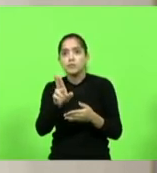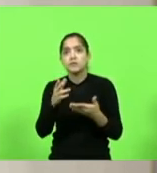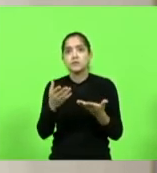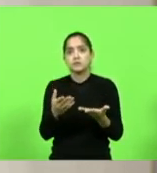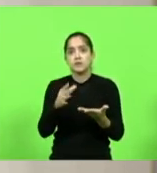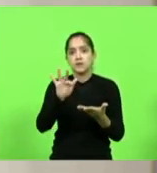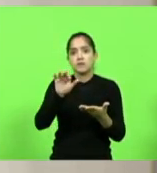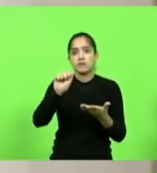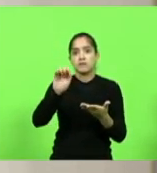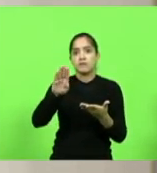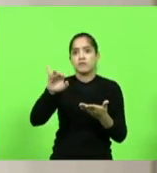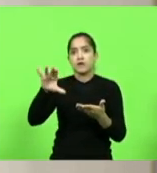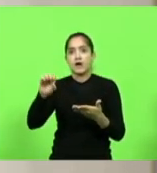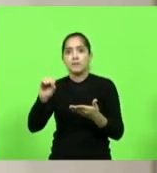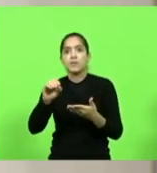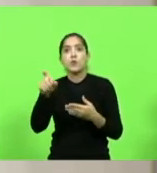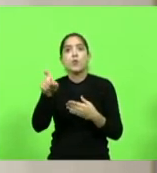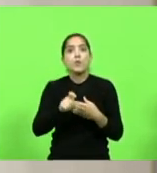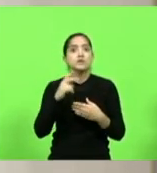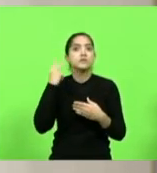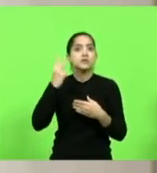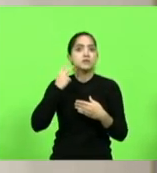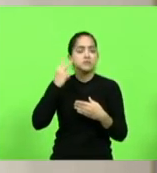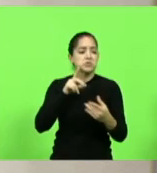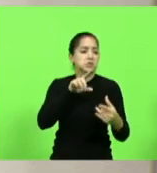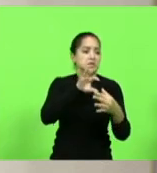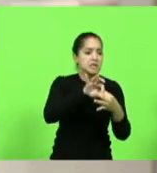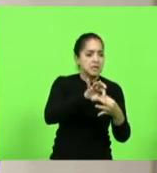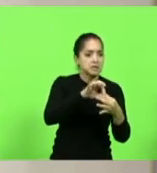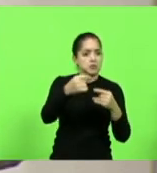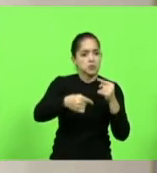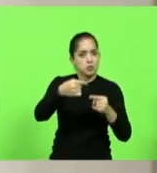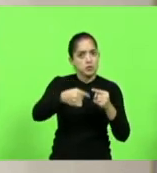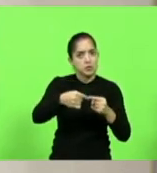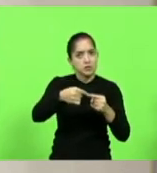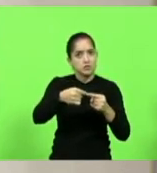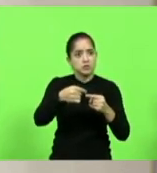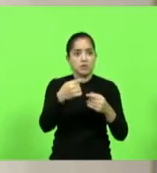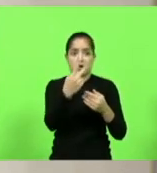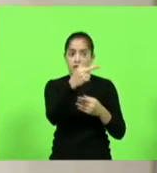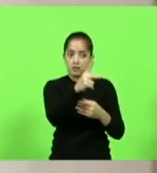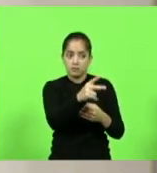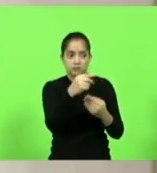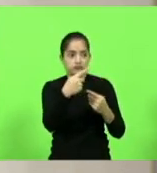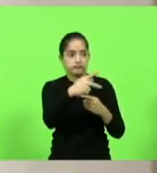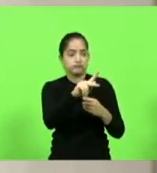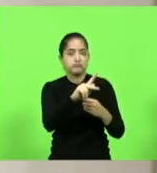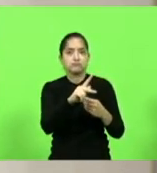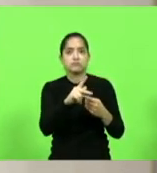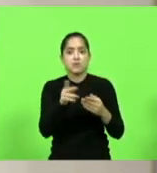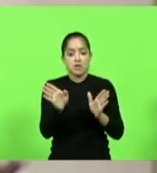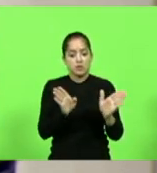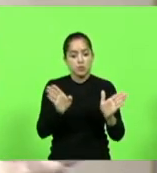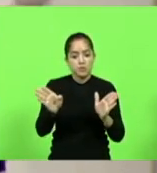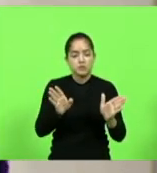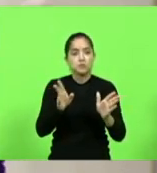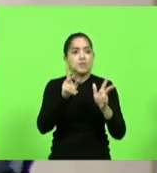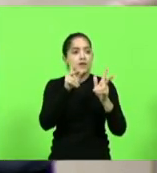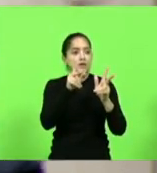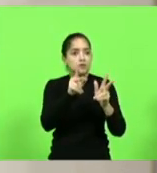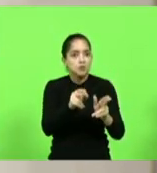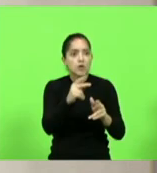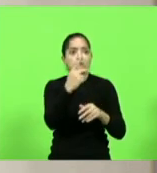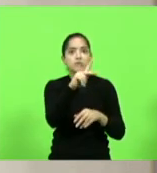Fábio Fiedler, ex-vereador de Blumenau. Se ele tem ligação política, é com Vossa Excelência. Ele foi vereador no mesmo período em que Vossa Excelência